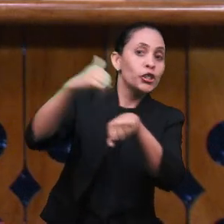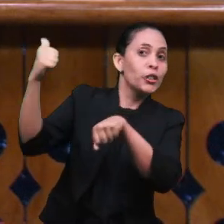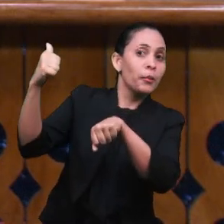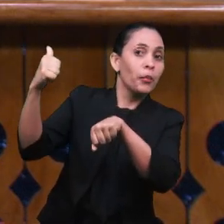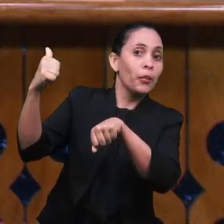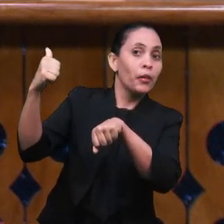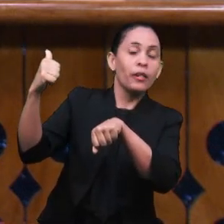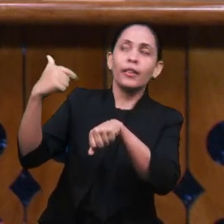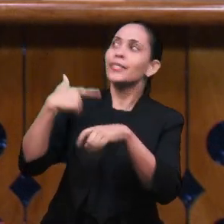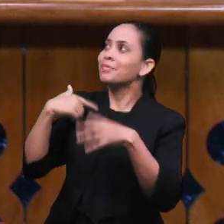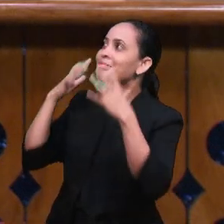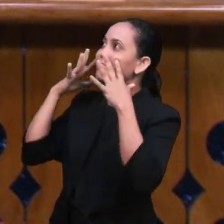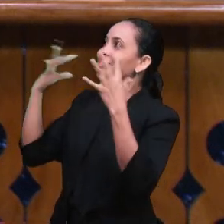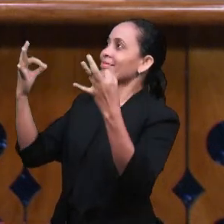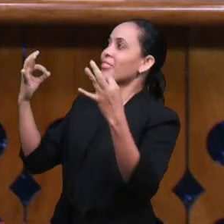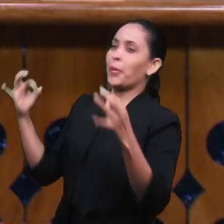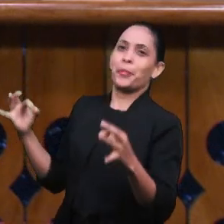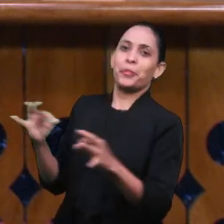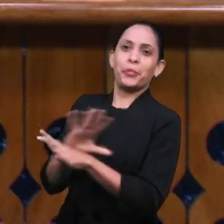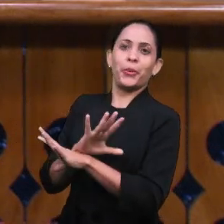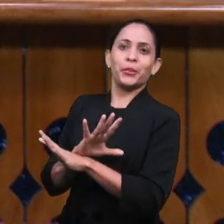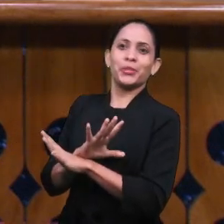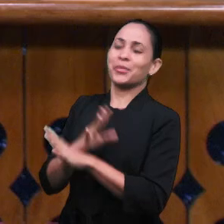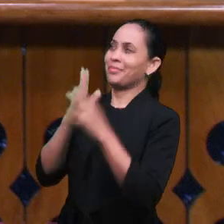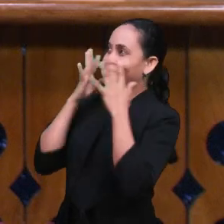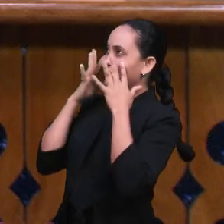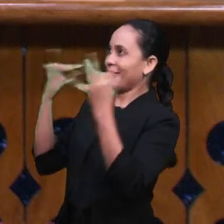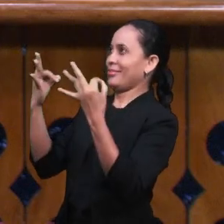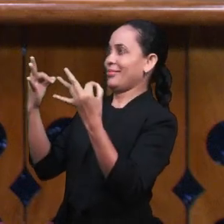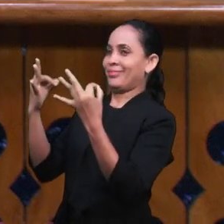Simão Pedro. Então,